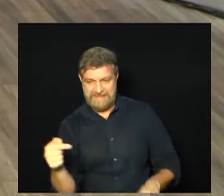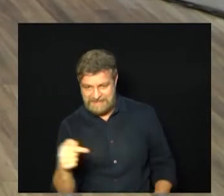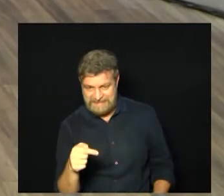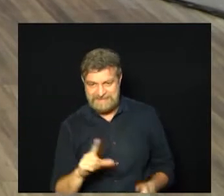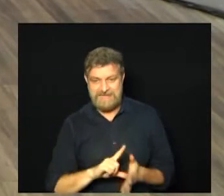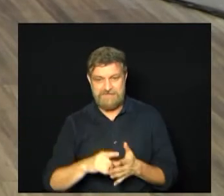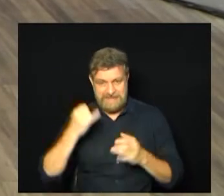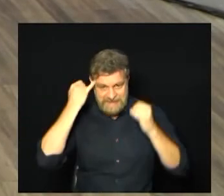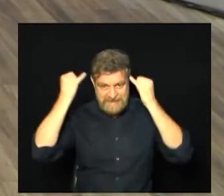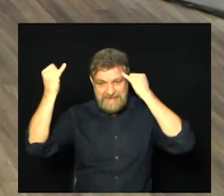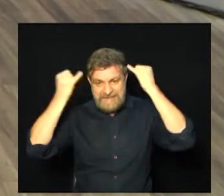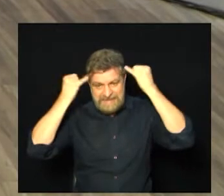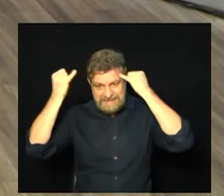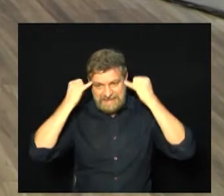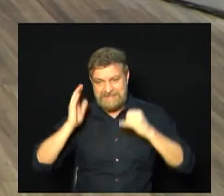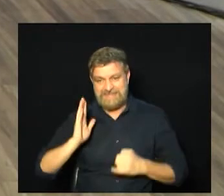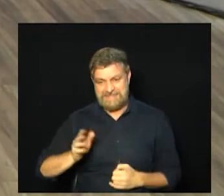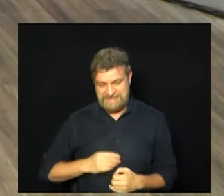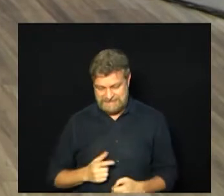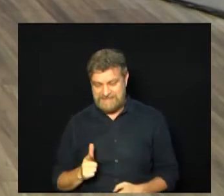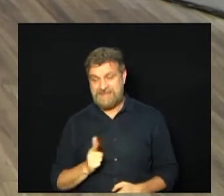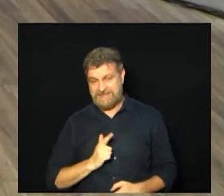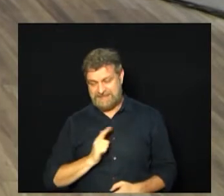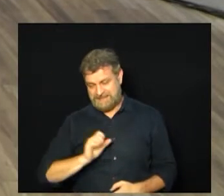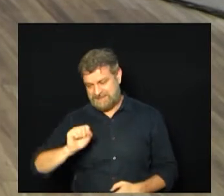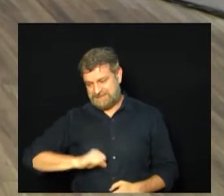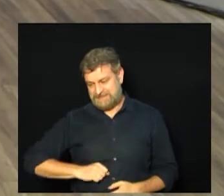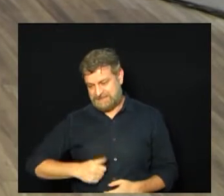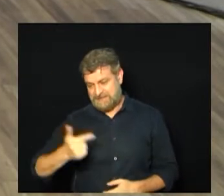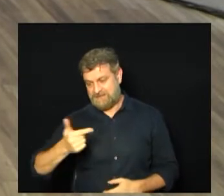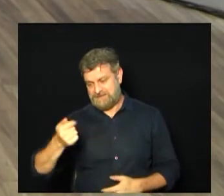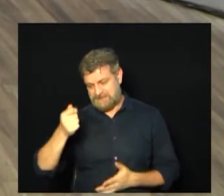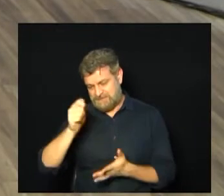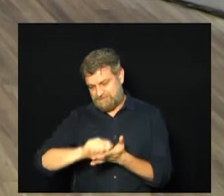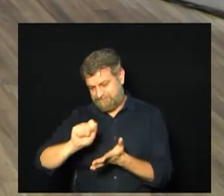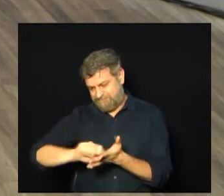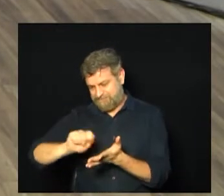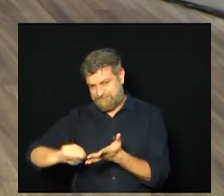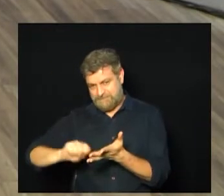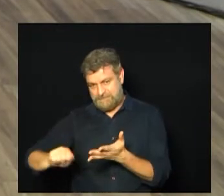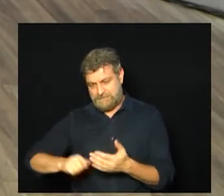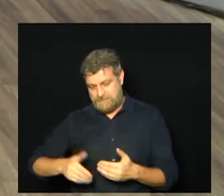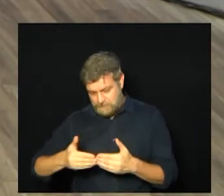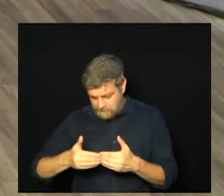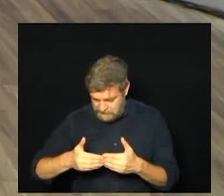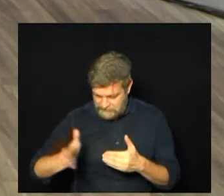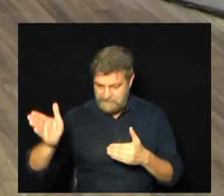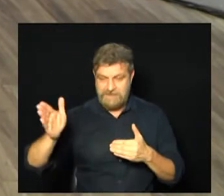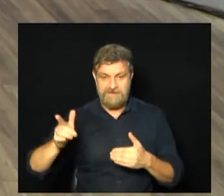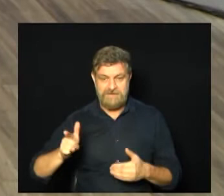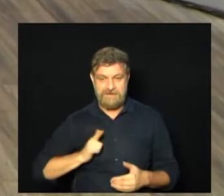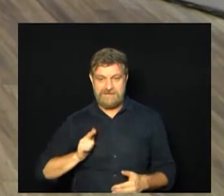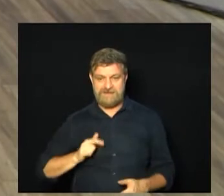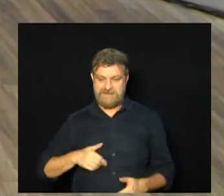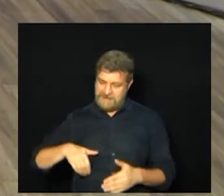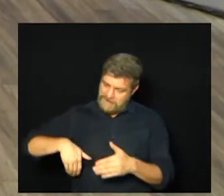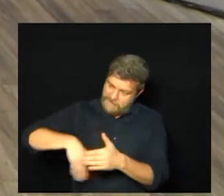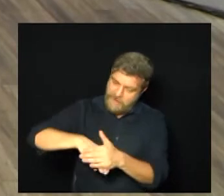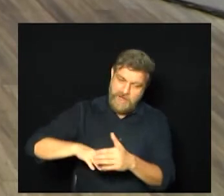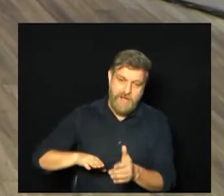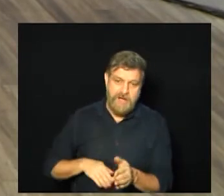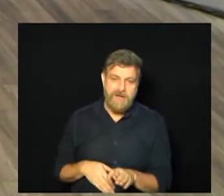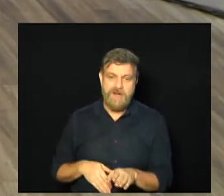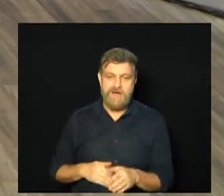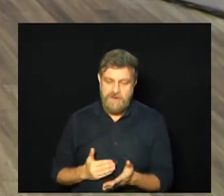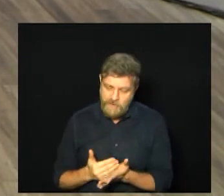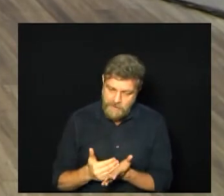as ideias já estão começando a fervilhar aqui para escrever outro livro. É ótimo. Já abriu a porteira, já deu uma bicuda já com a chuteira do